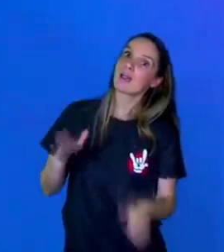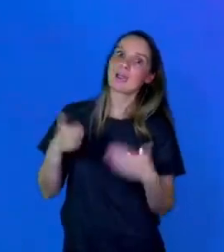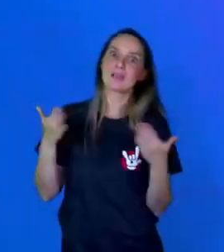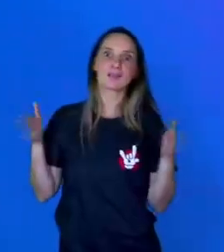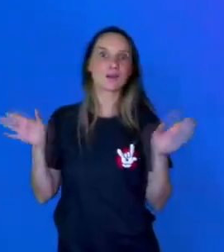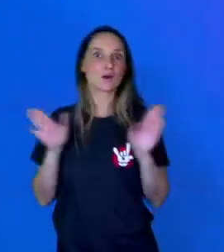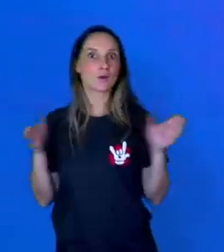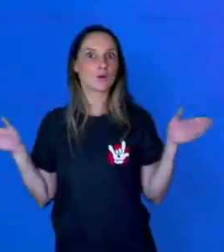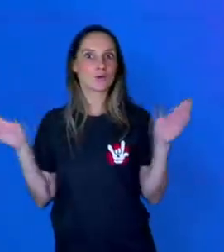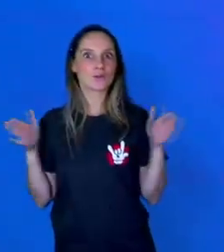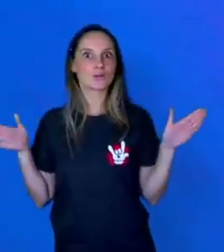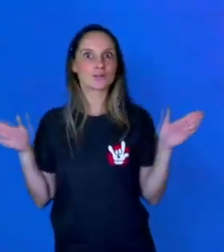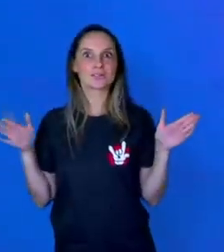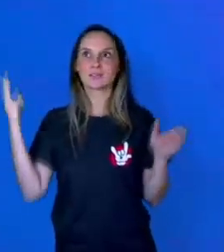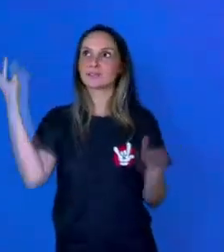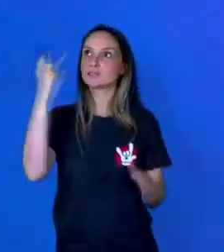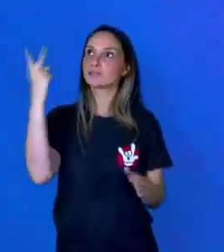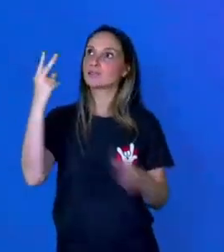estão olhando para o alto?